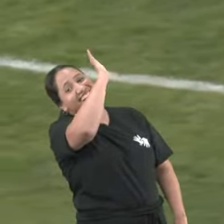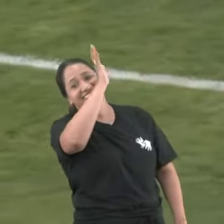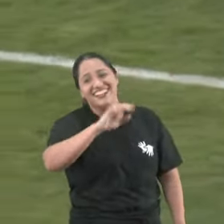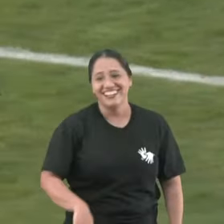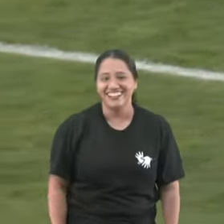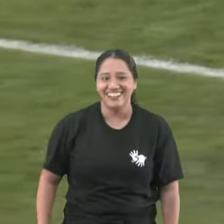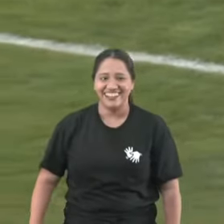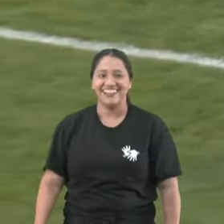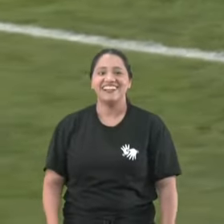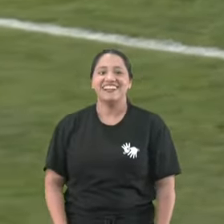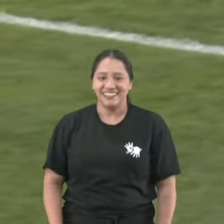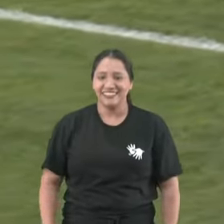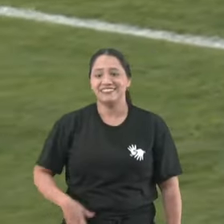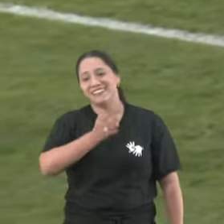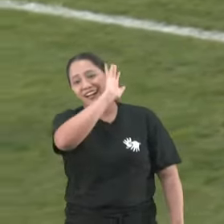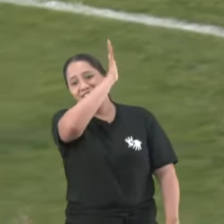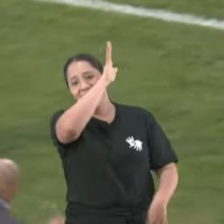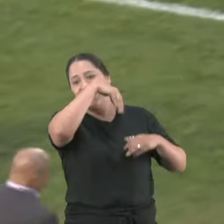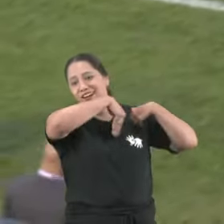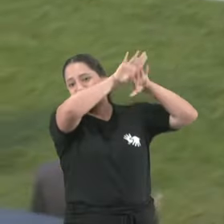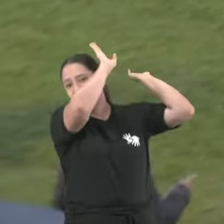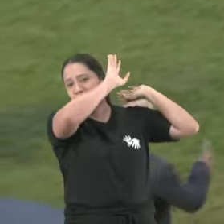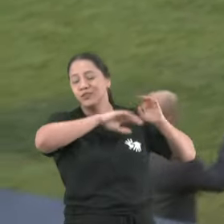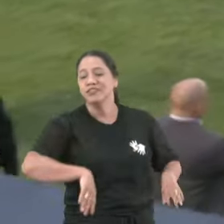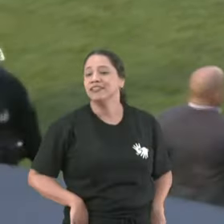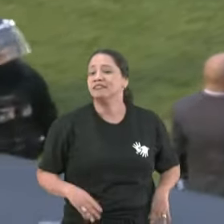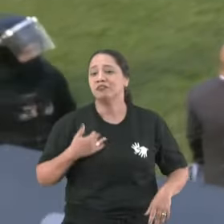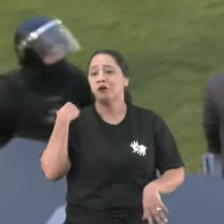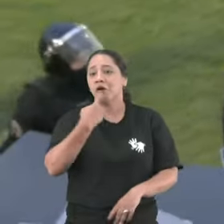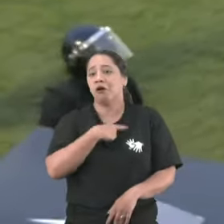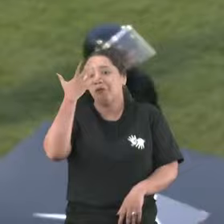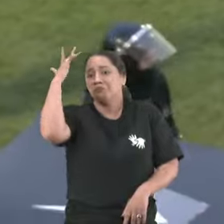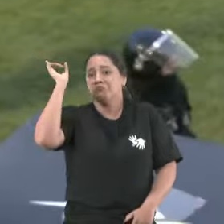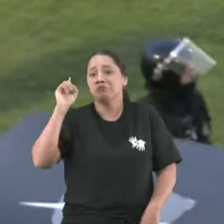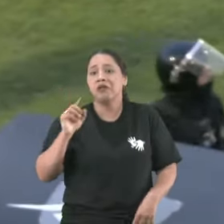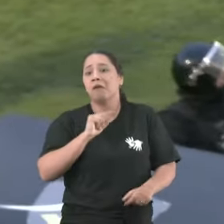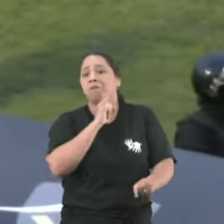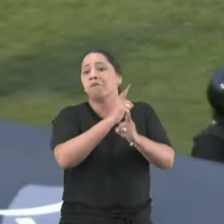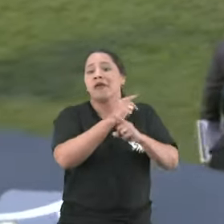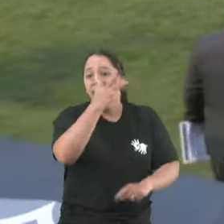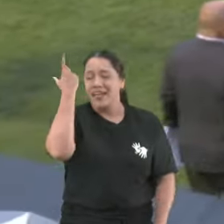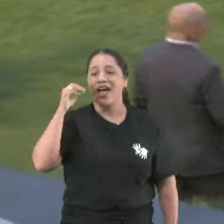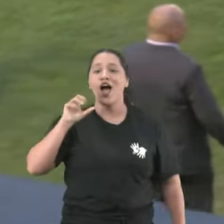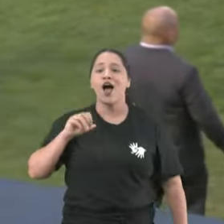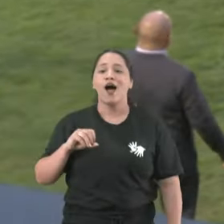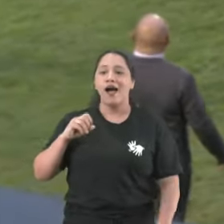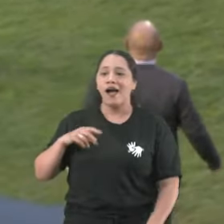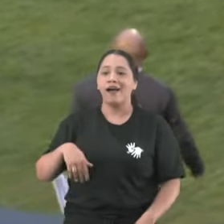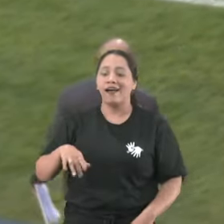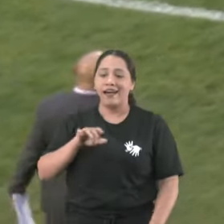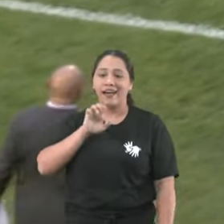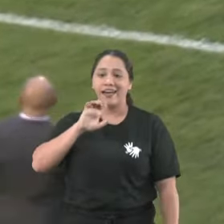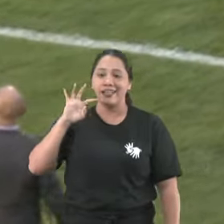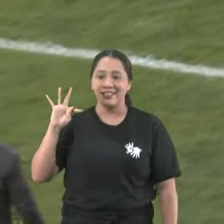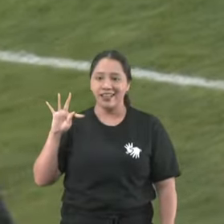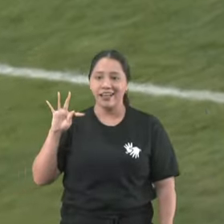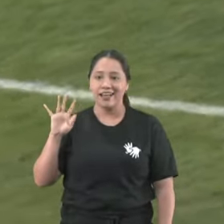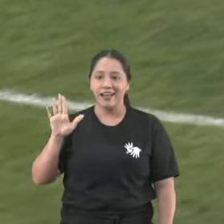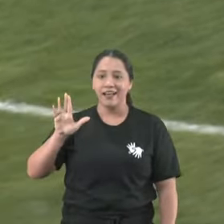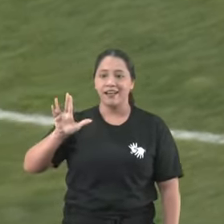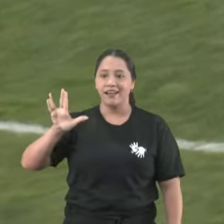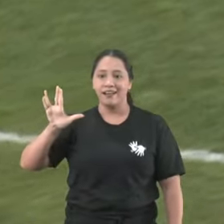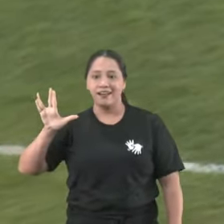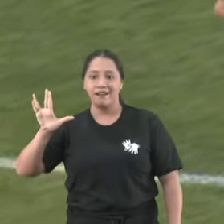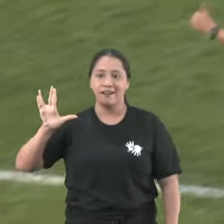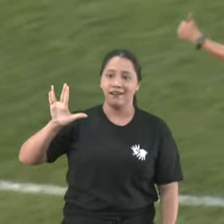bem. Tá certo. É, não identificado, é, tá certo. É, OVNI é objeto voador não identificado. Identificado ali é, que é um drone, né? A